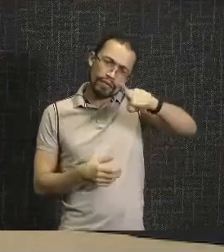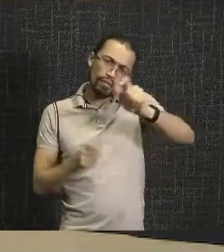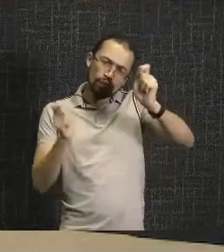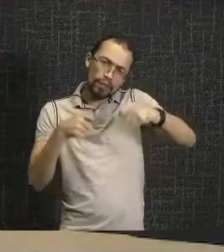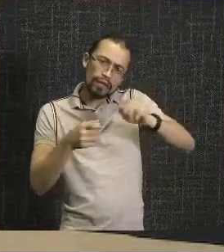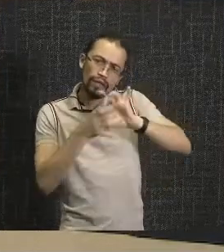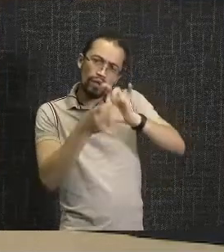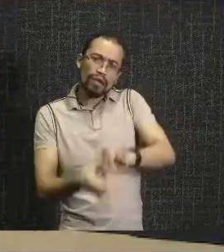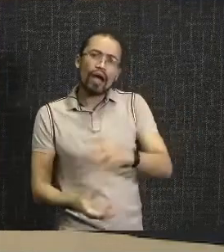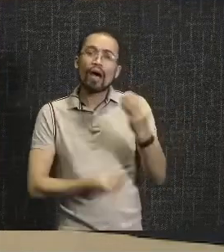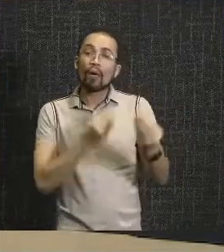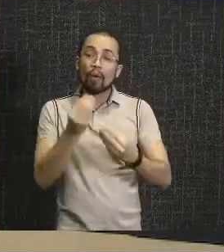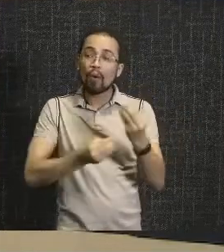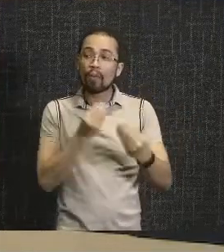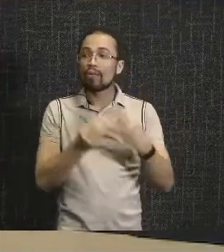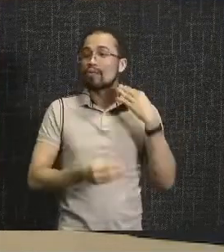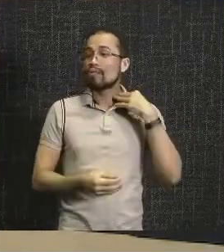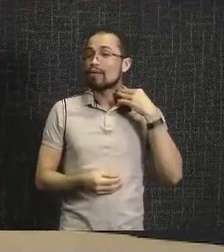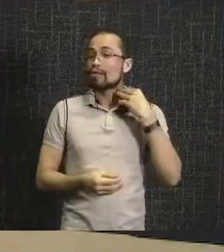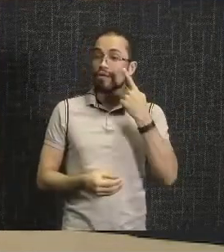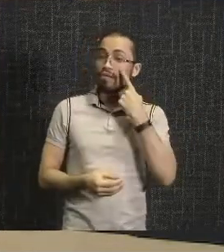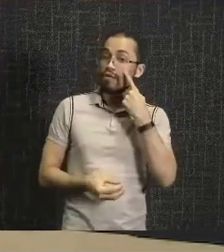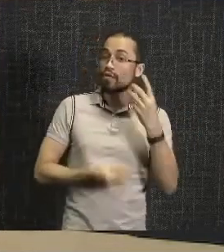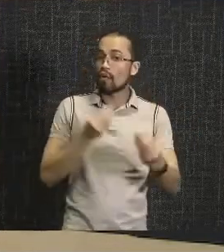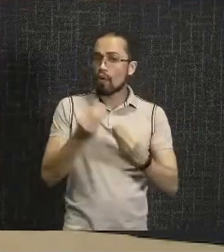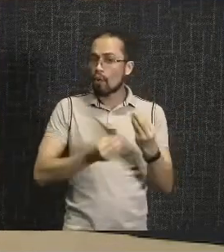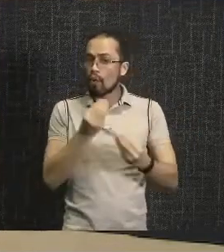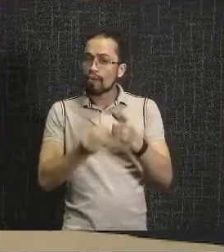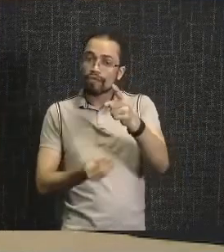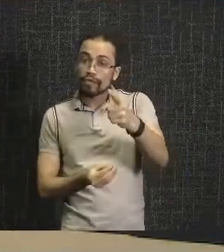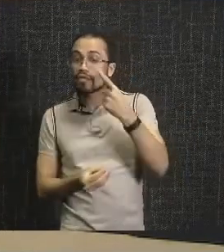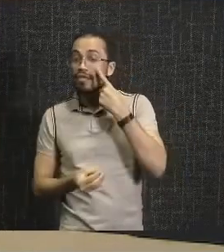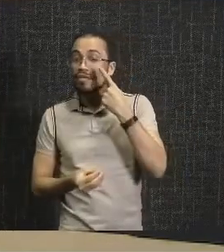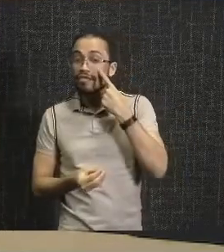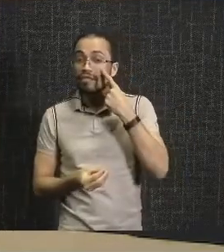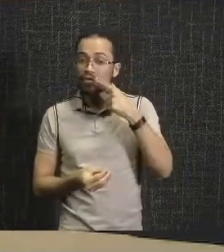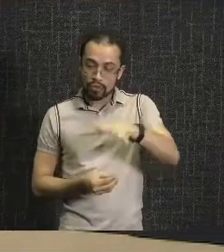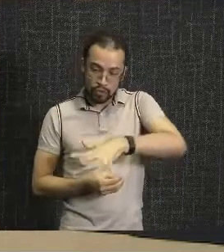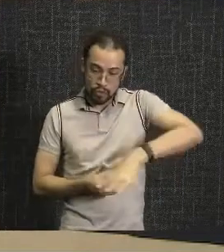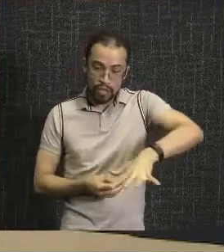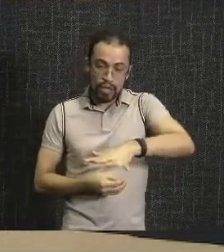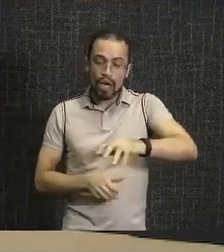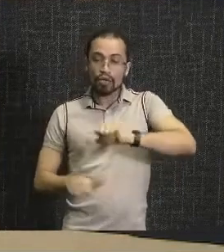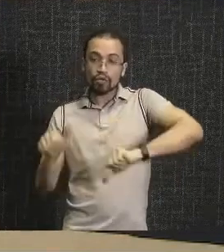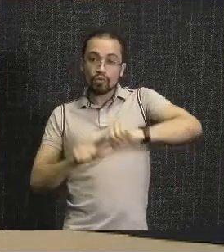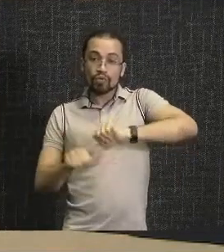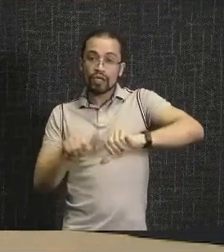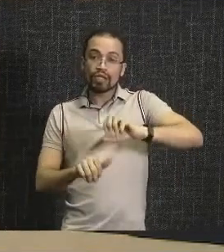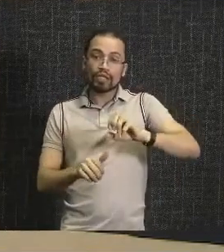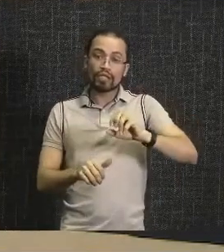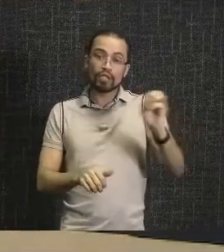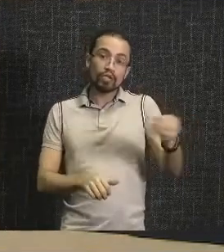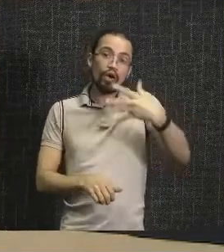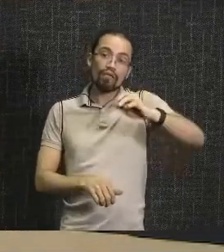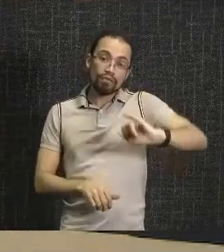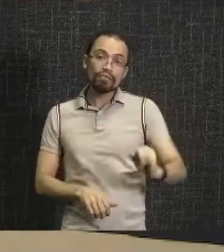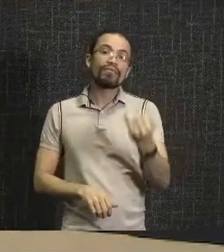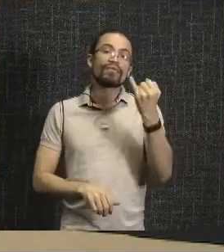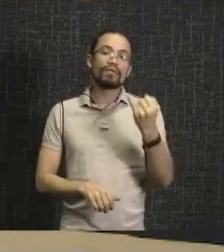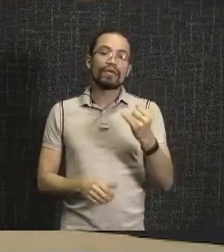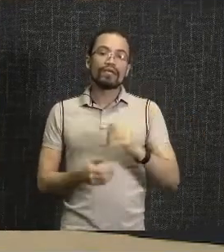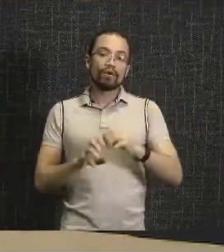contextualizada, como o banco está vendo, como você está vendo esse cenário de mudanças, né, dessas novas oportunidades, como o